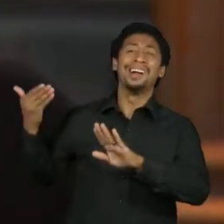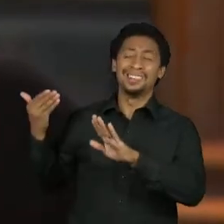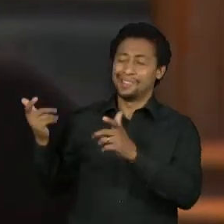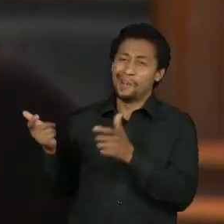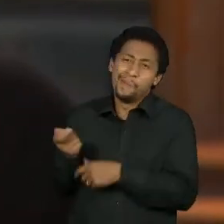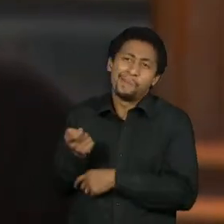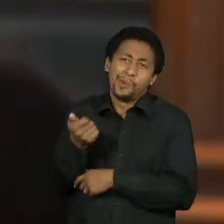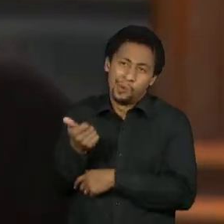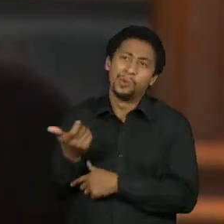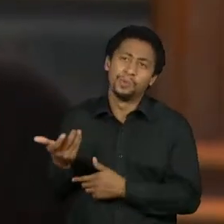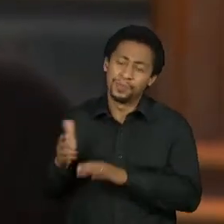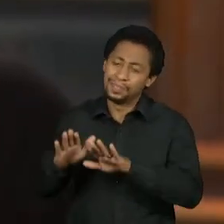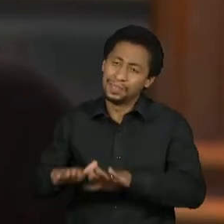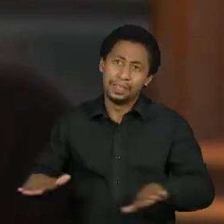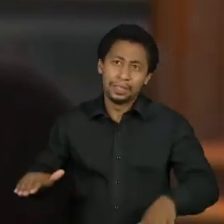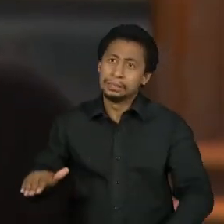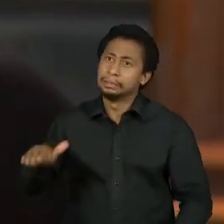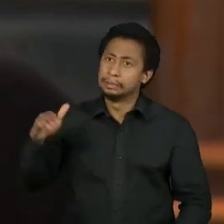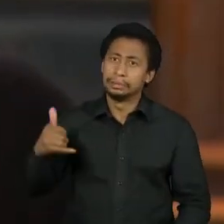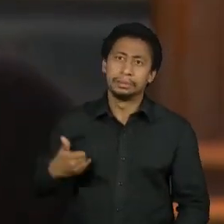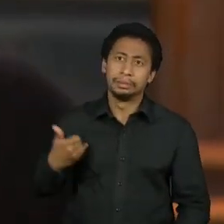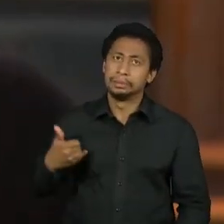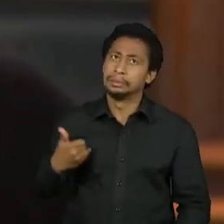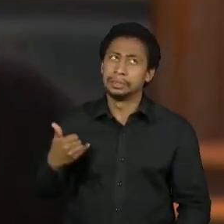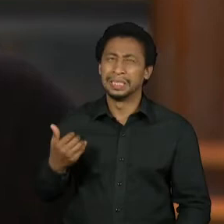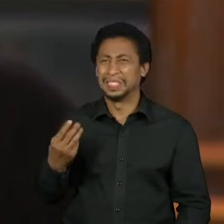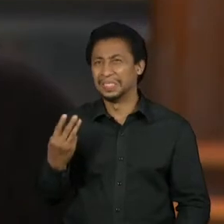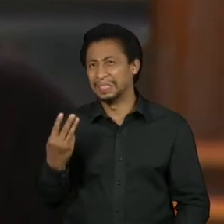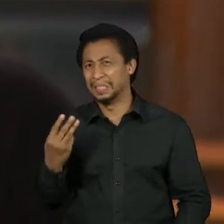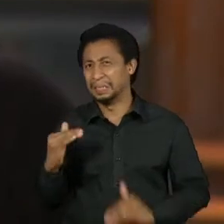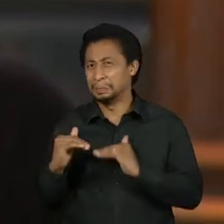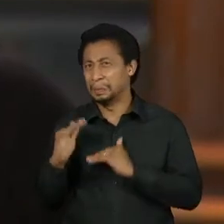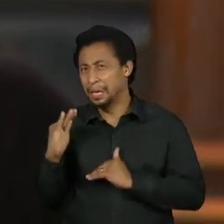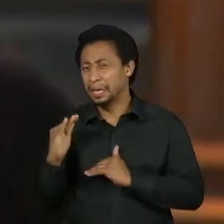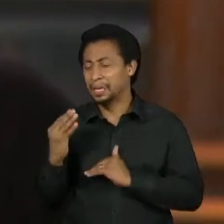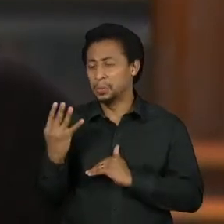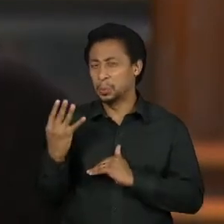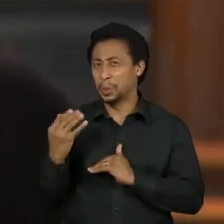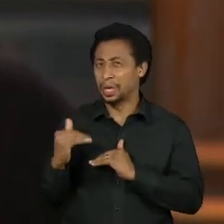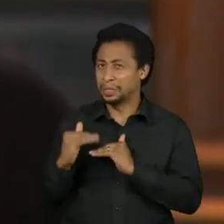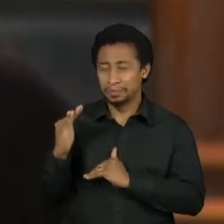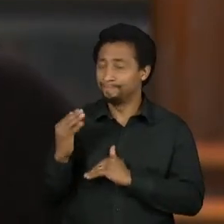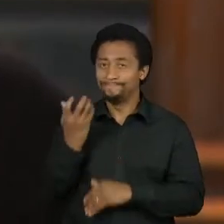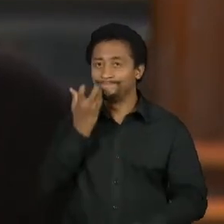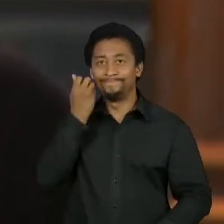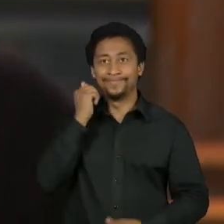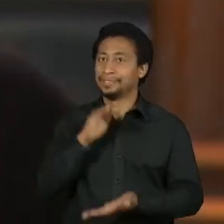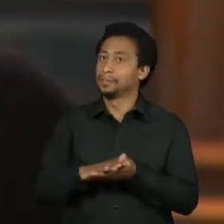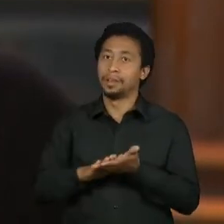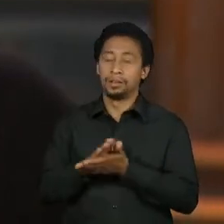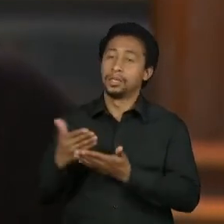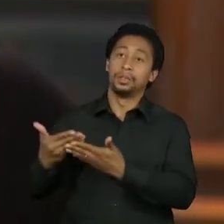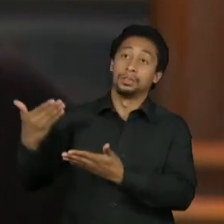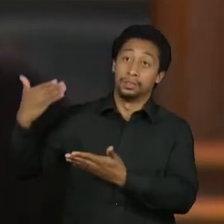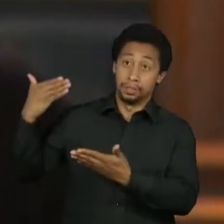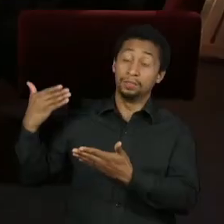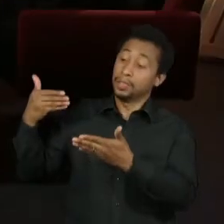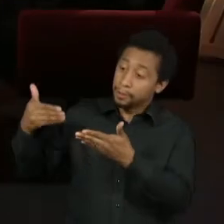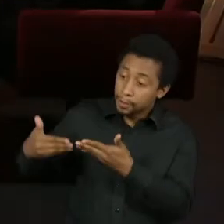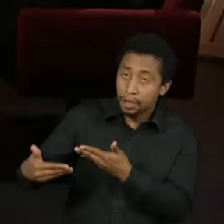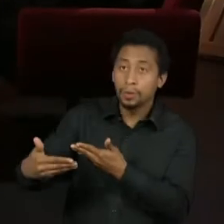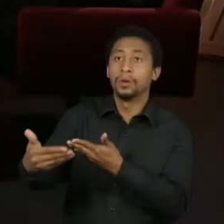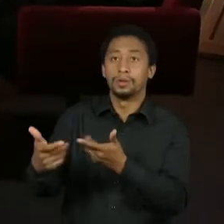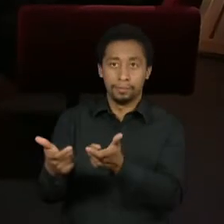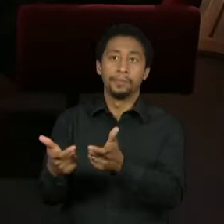né As crianças com mais de três quatro anos não são adotadas e a passo chegou com